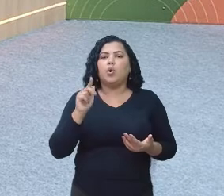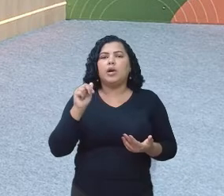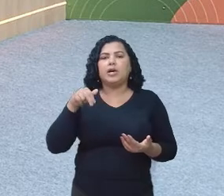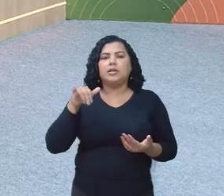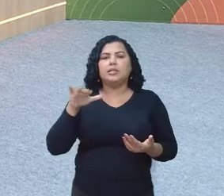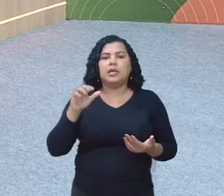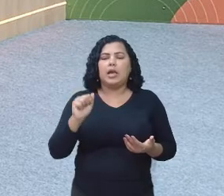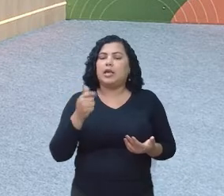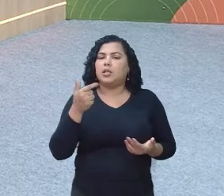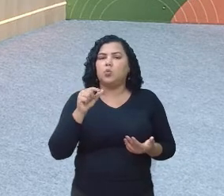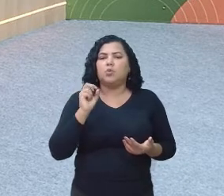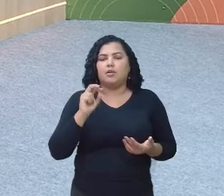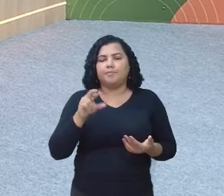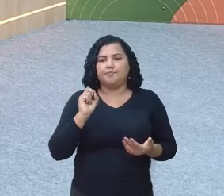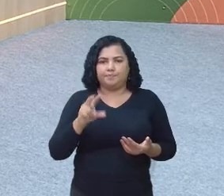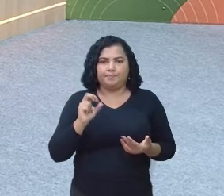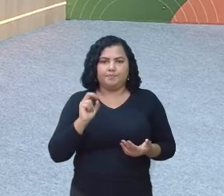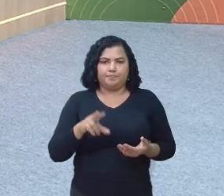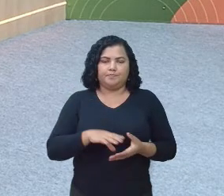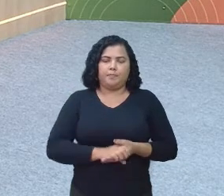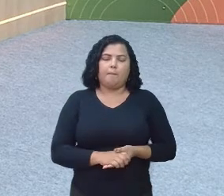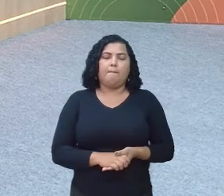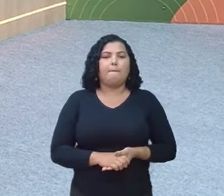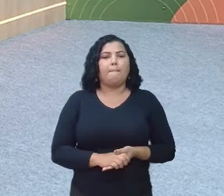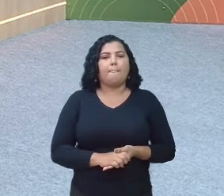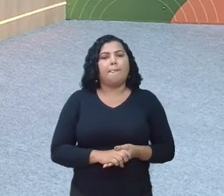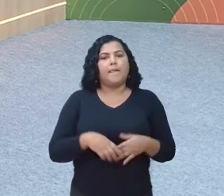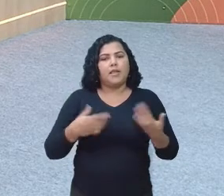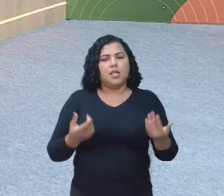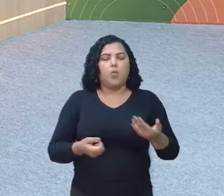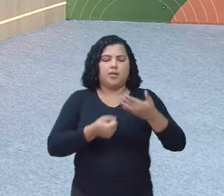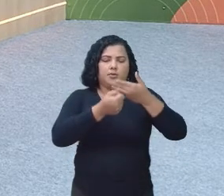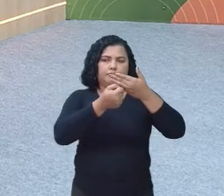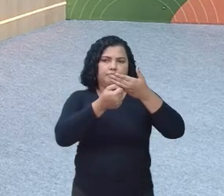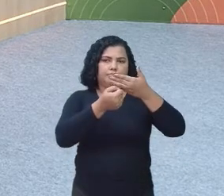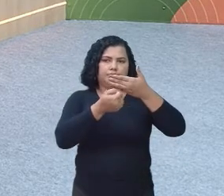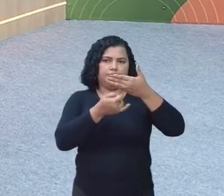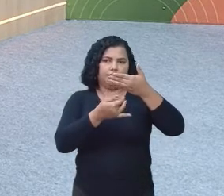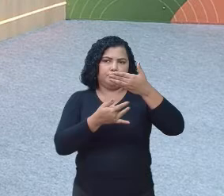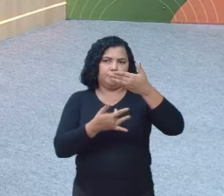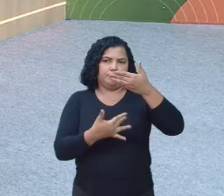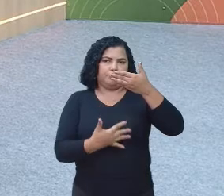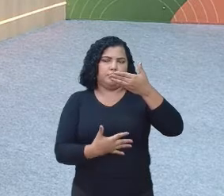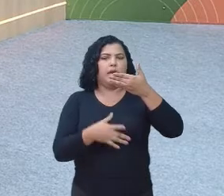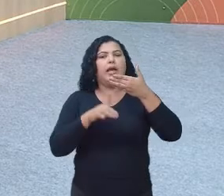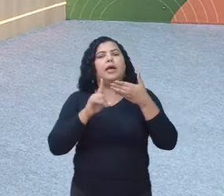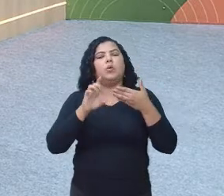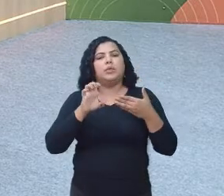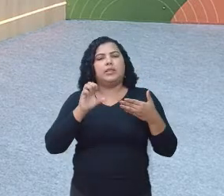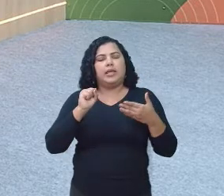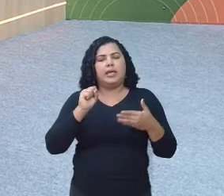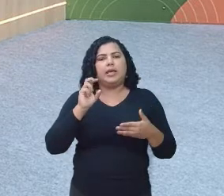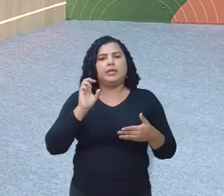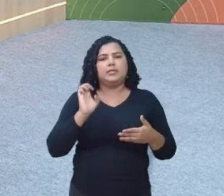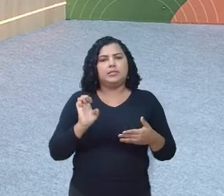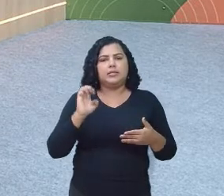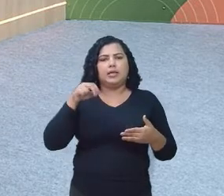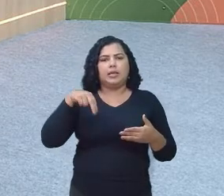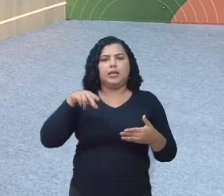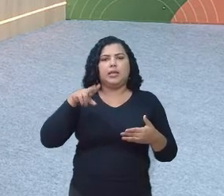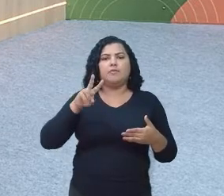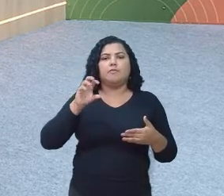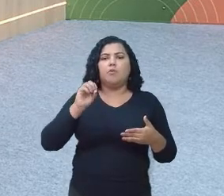de raciocínio vai ser essa, mas a argumentação ela vem depois no desenvolvimento. Que é o segundo passo. Depois